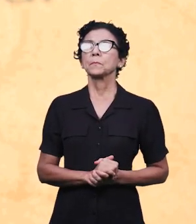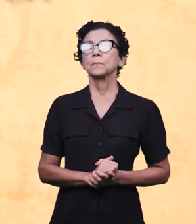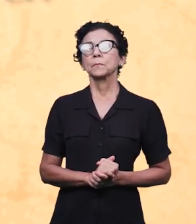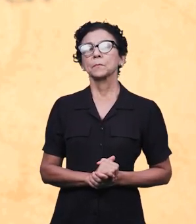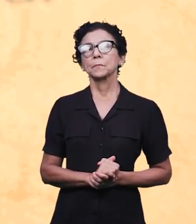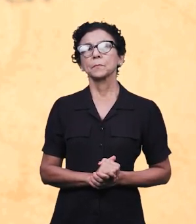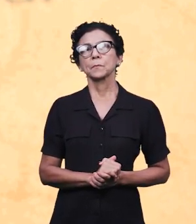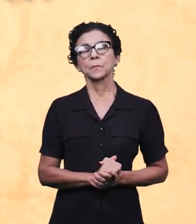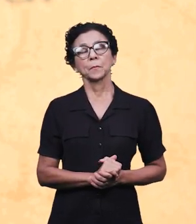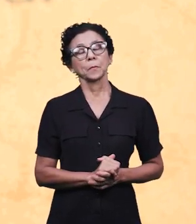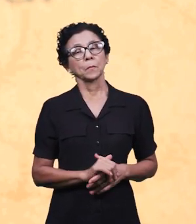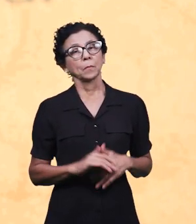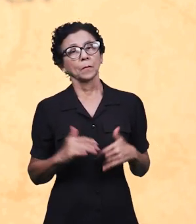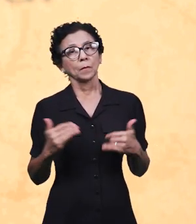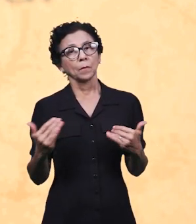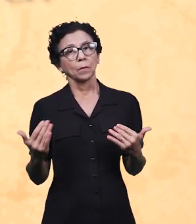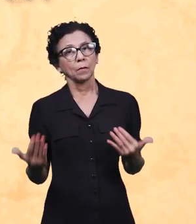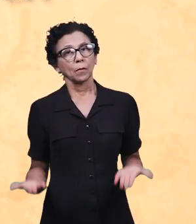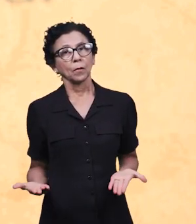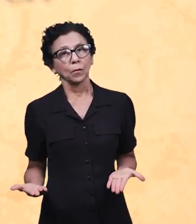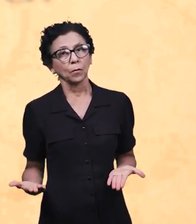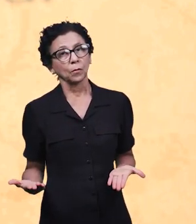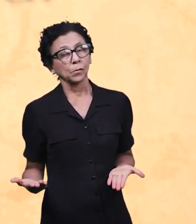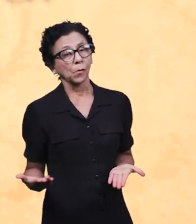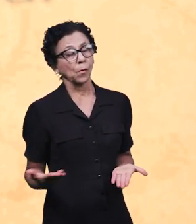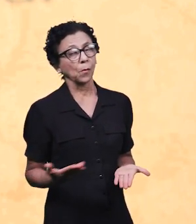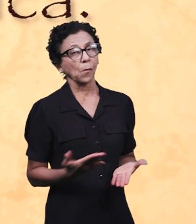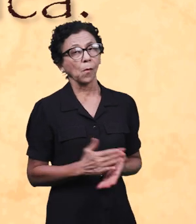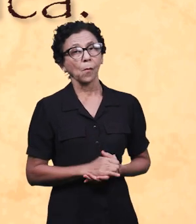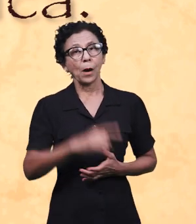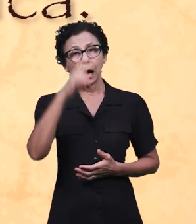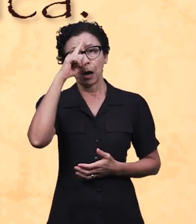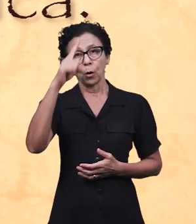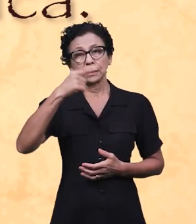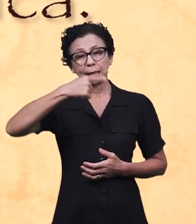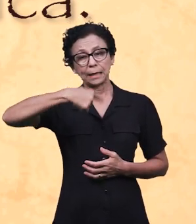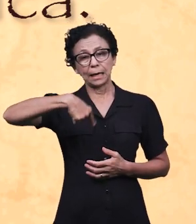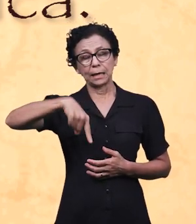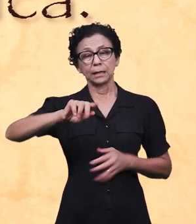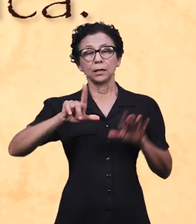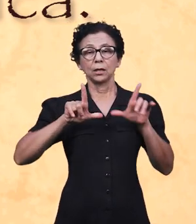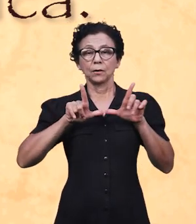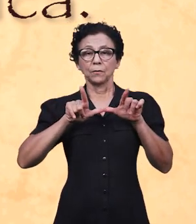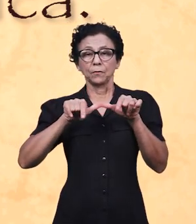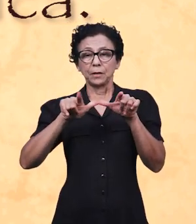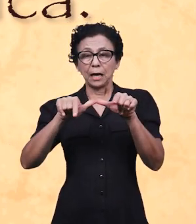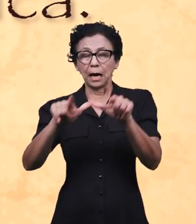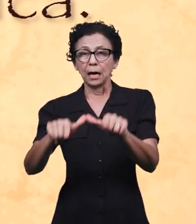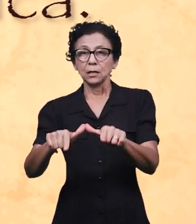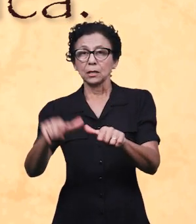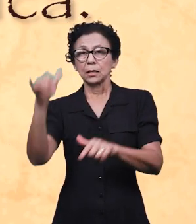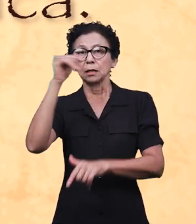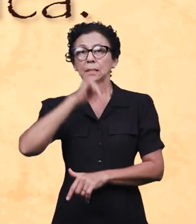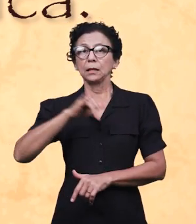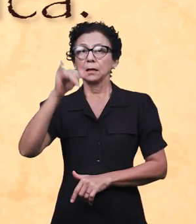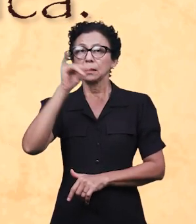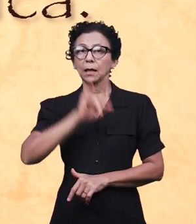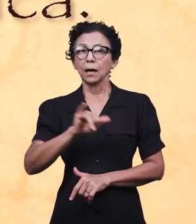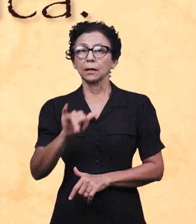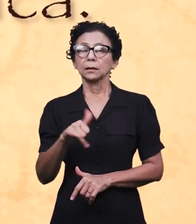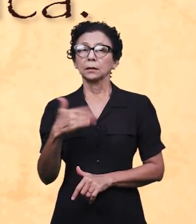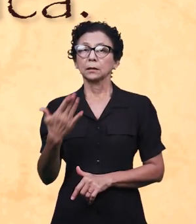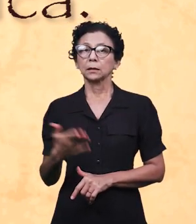Ainda vou ler o verso 2, porque tem um detalhe interessante no verso 2. E embarcando nós em um